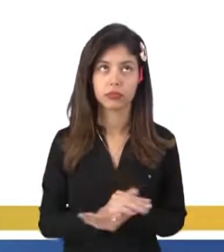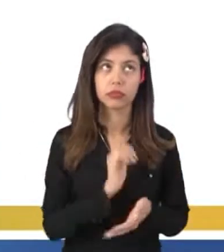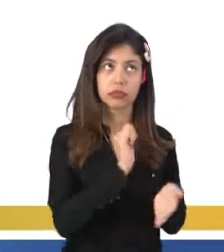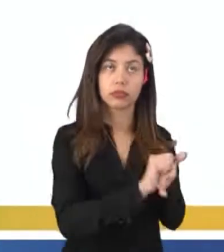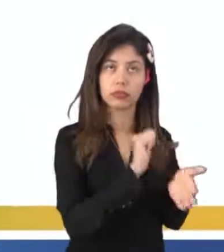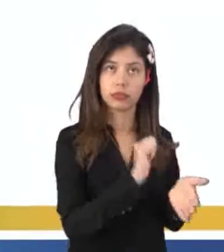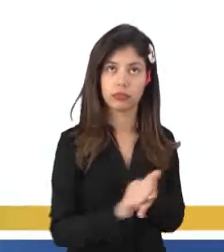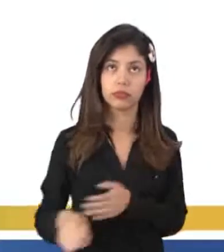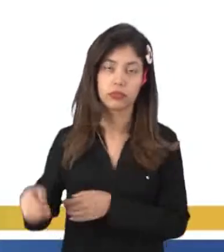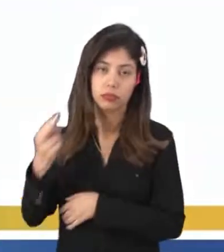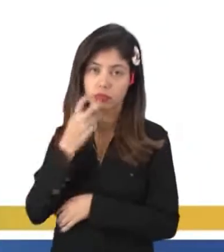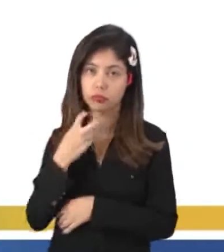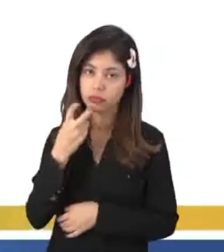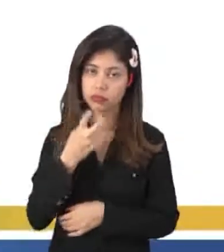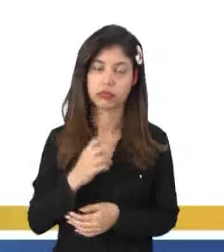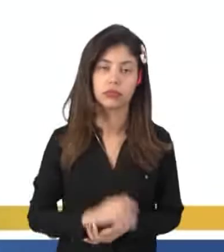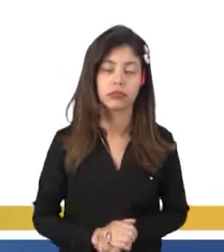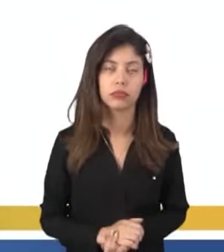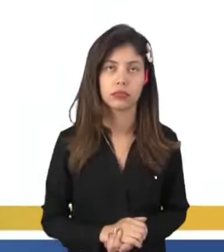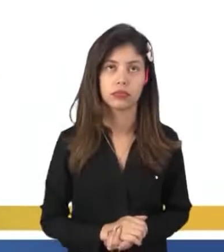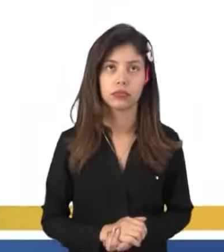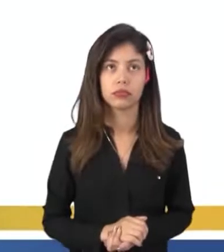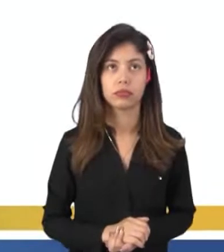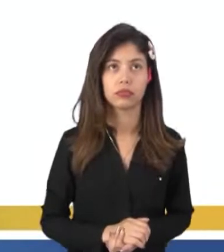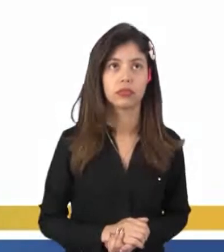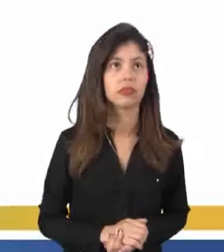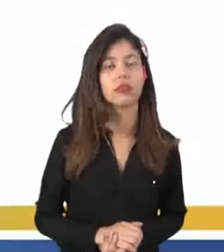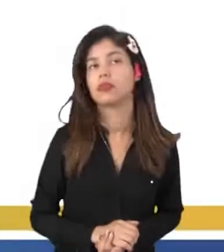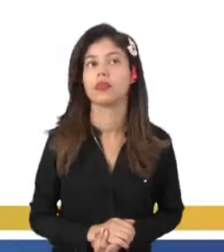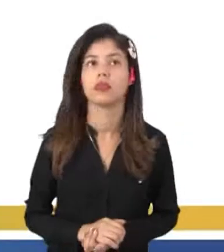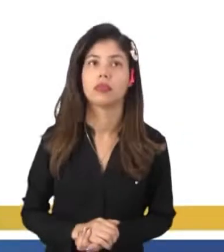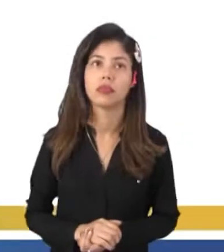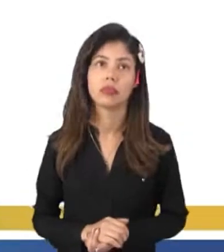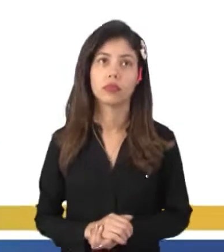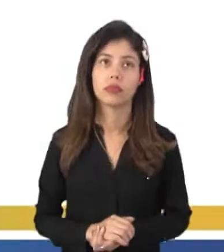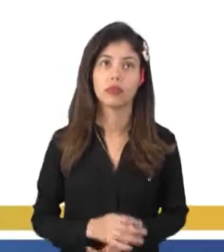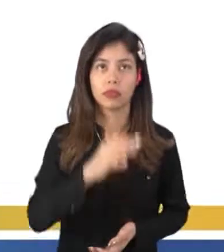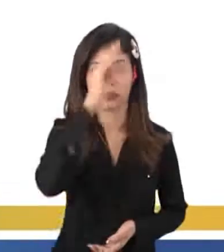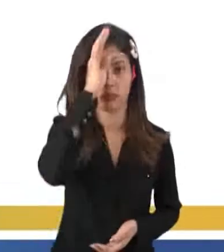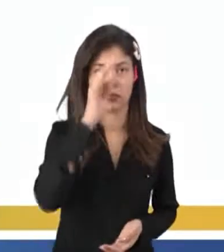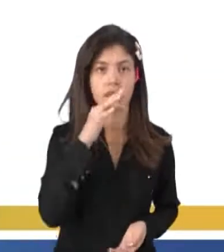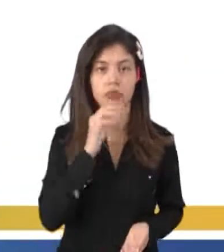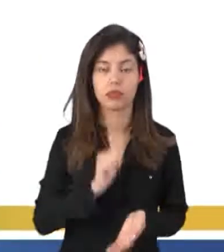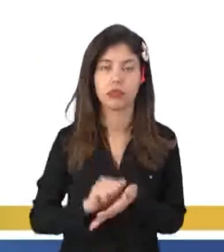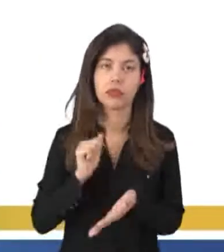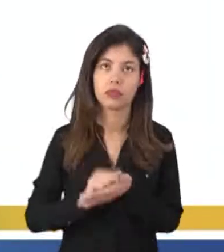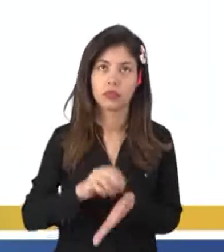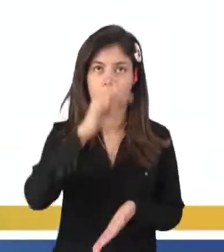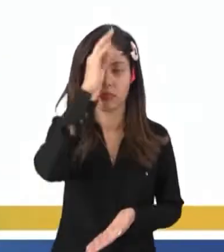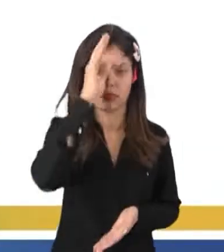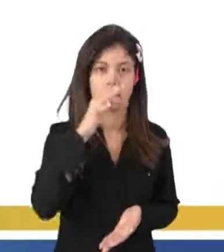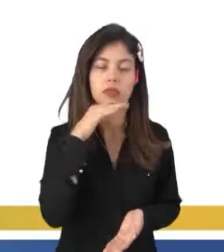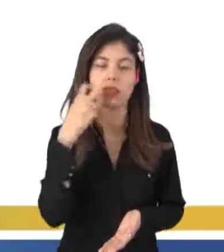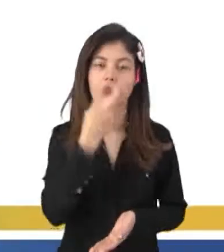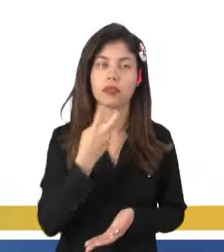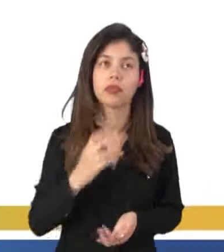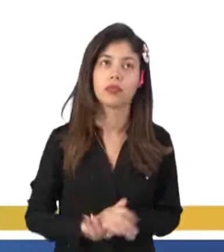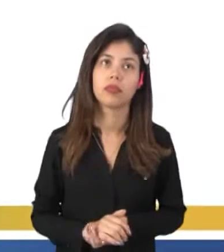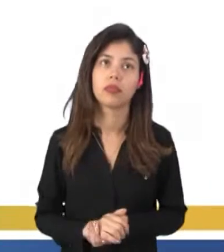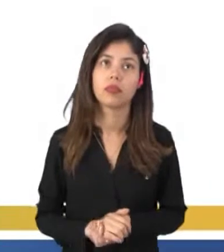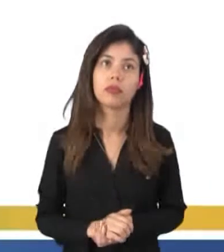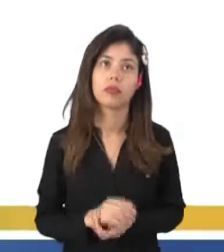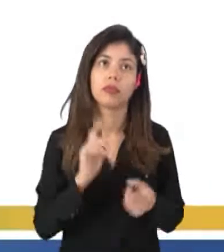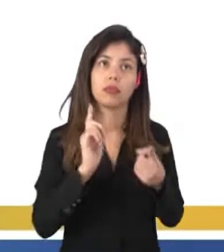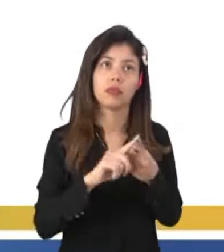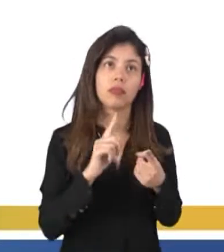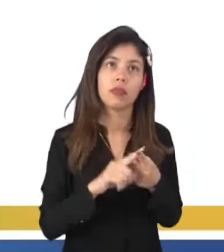nossa temática que nós já viemos trabalhando em outras aulas, que vai falar sobre tradições escritas e tradições orais. Aí temos na